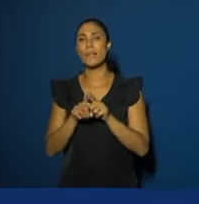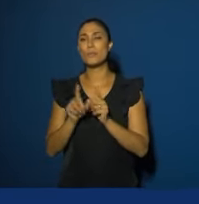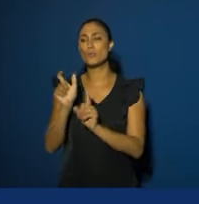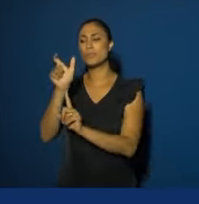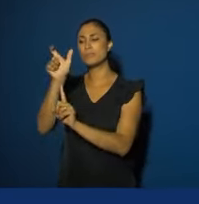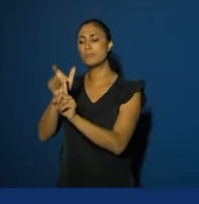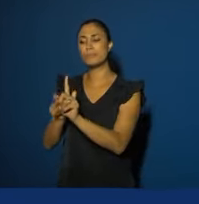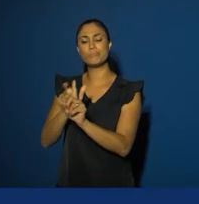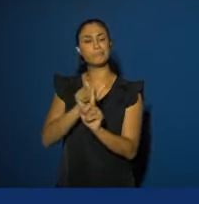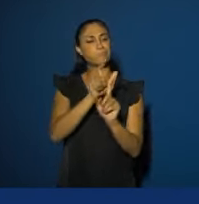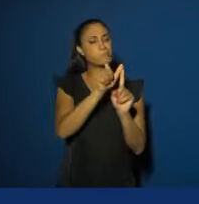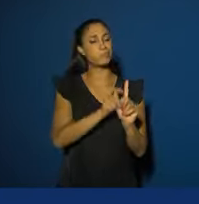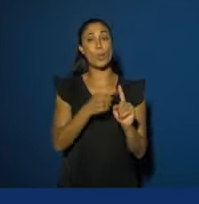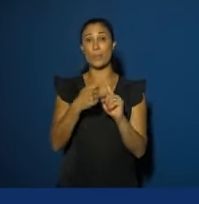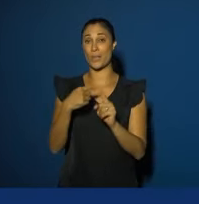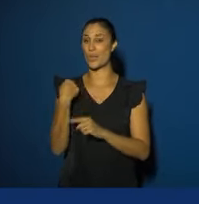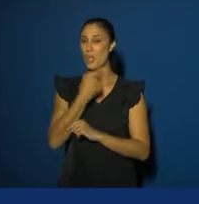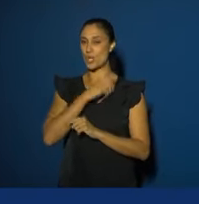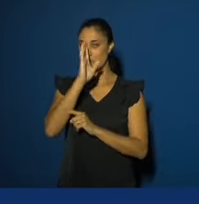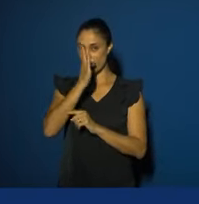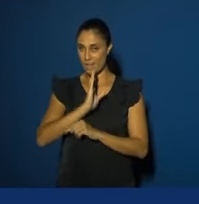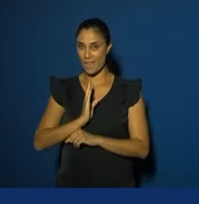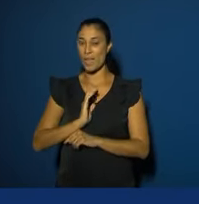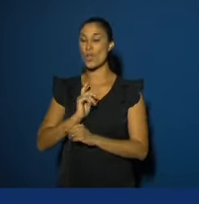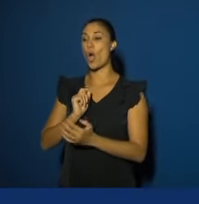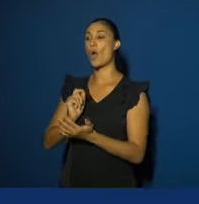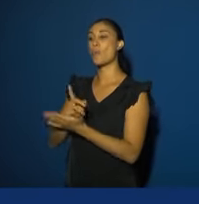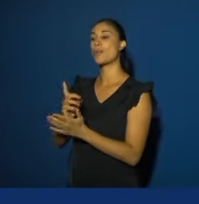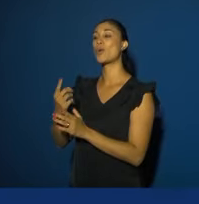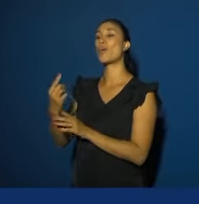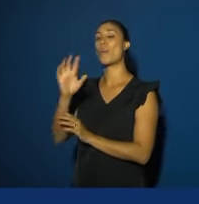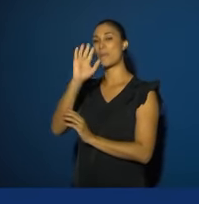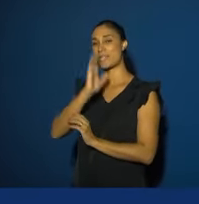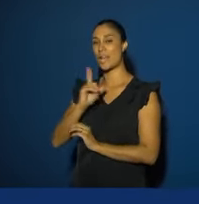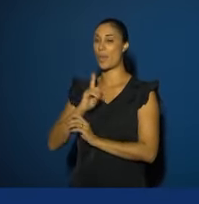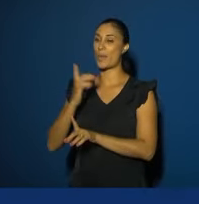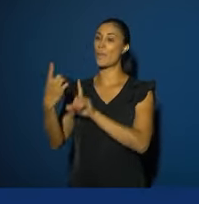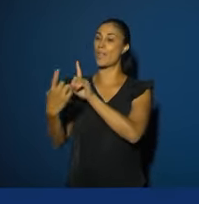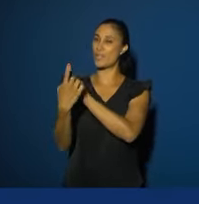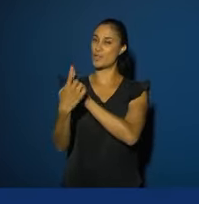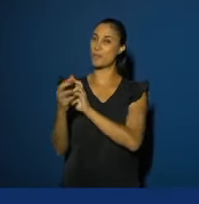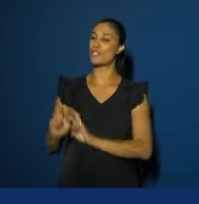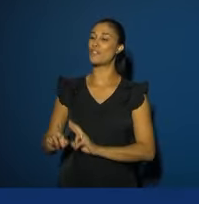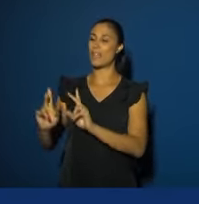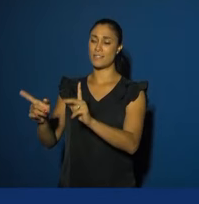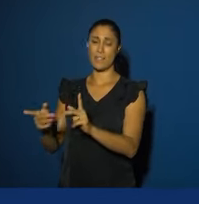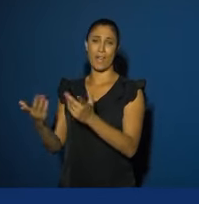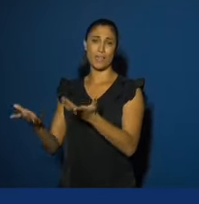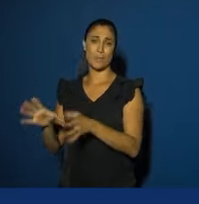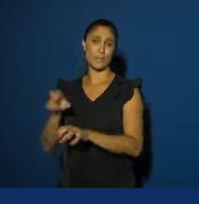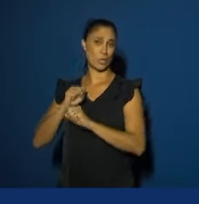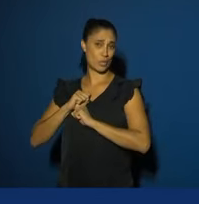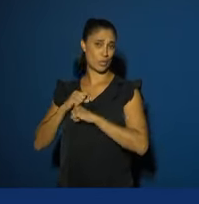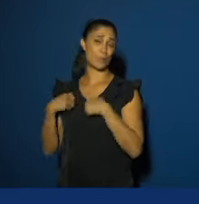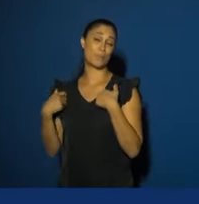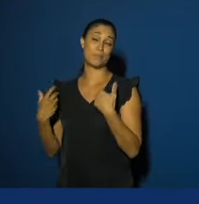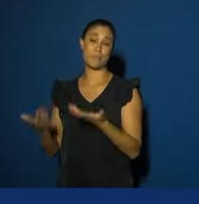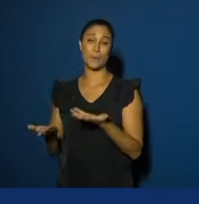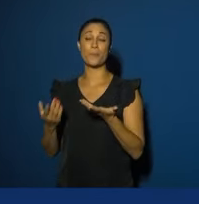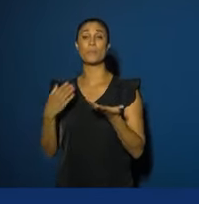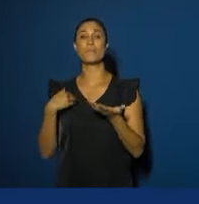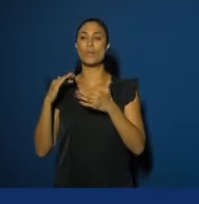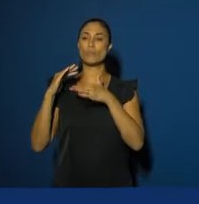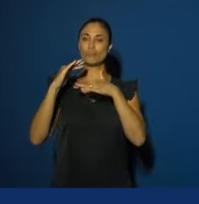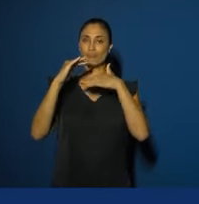personalizada porque nós brasileiros comprando com brasileiros a gente tem um atendimento realmente diferenciado né Então tudo isso